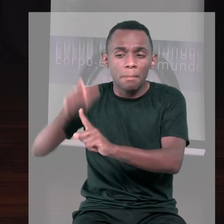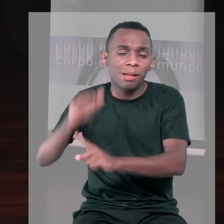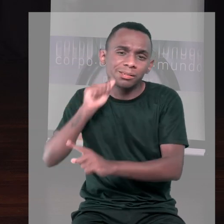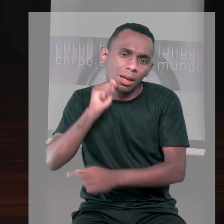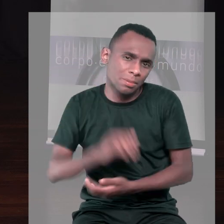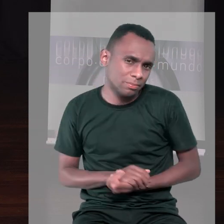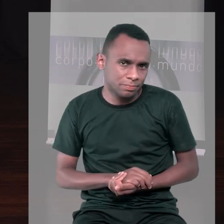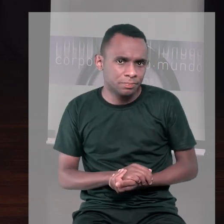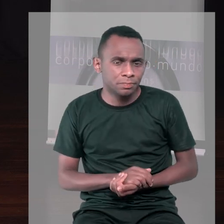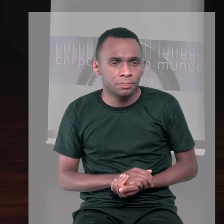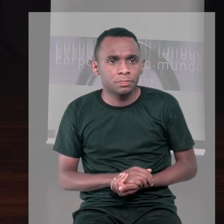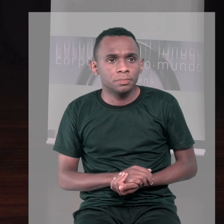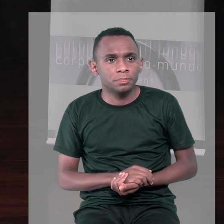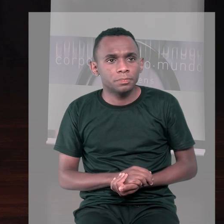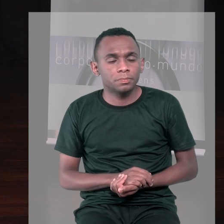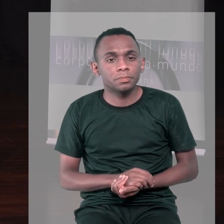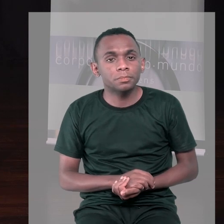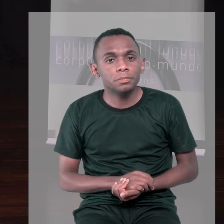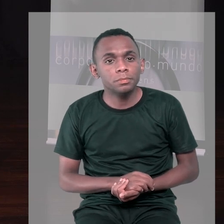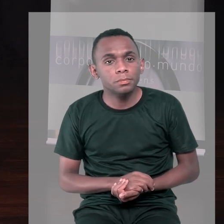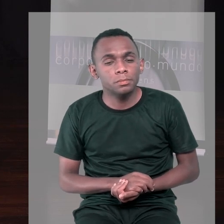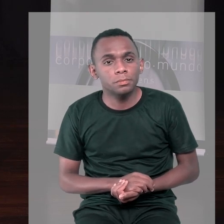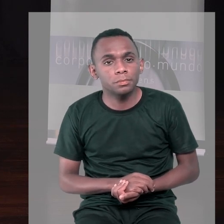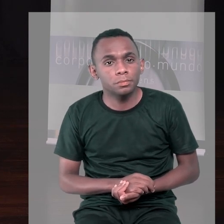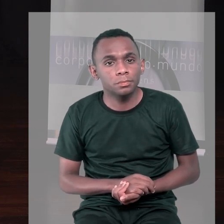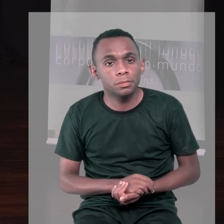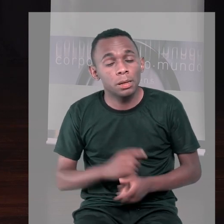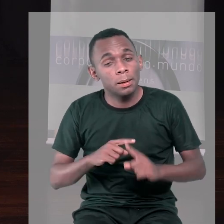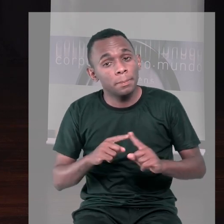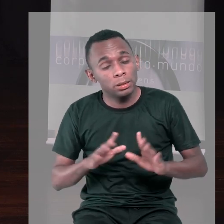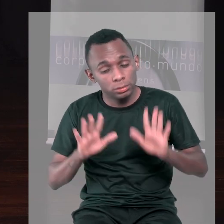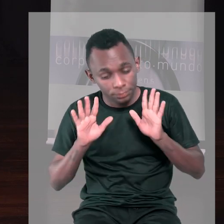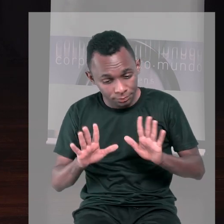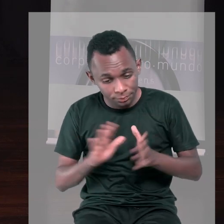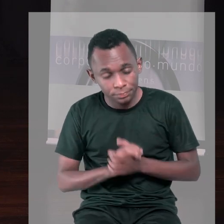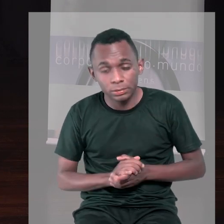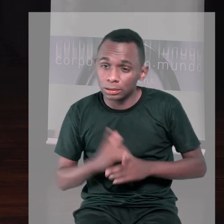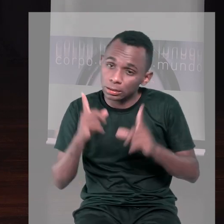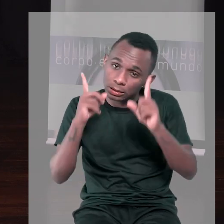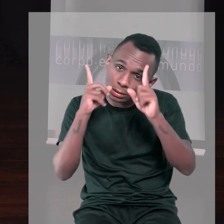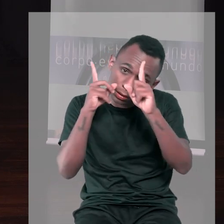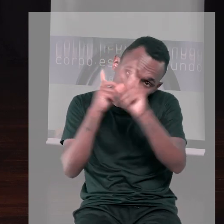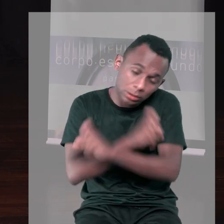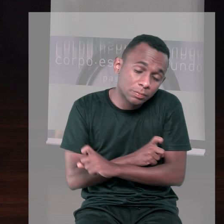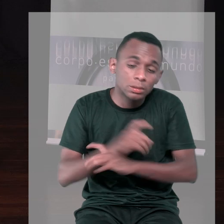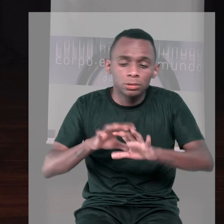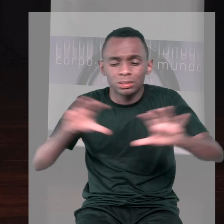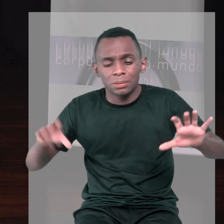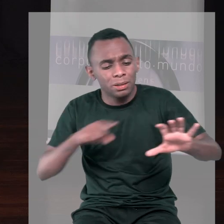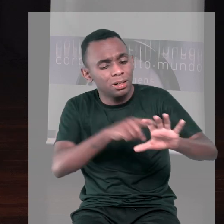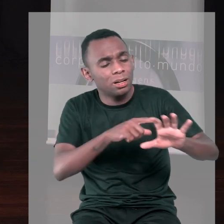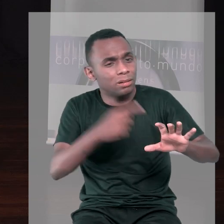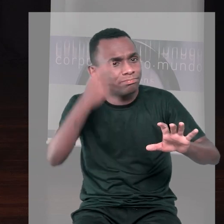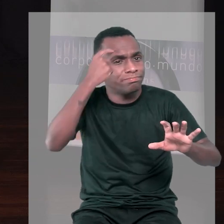distinguir ideologia de uma doutrina. É difícil distinguir ideologia de uma mera opinião compartilhada